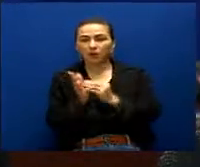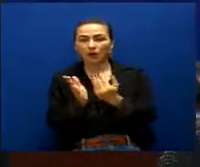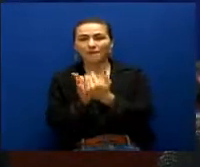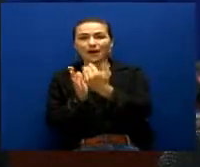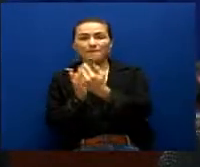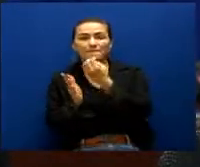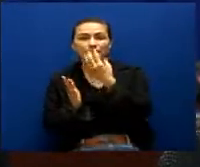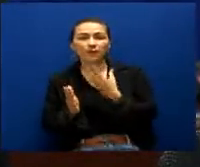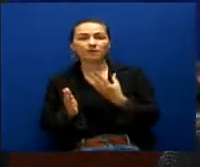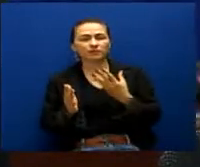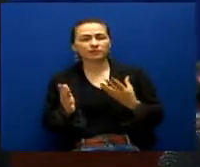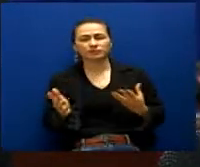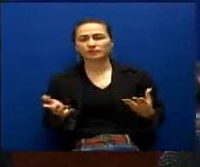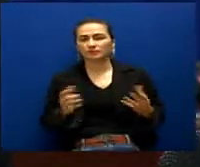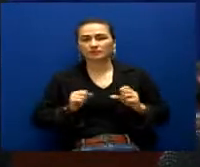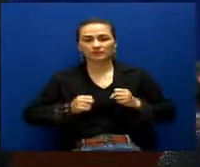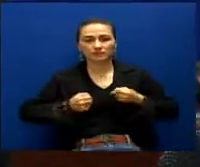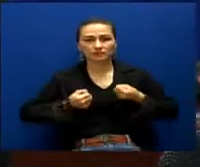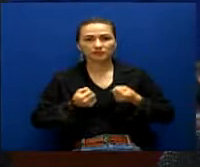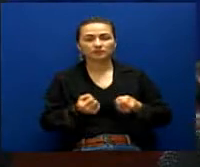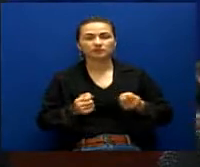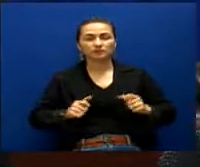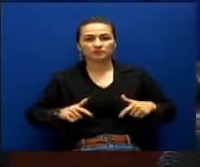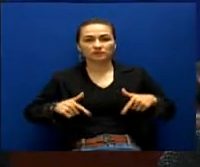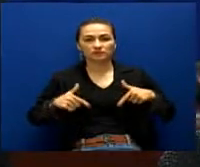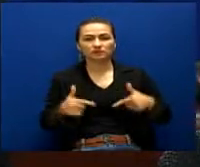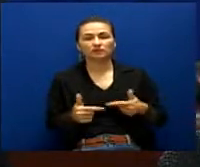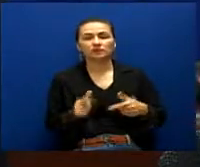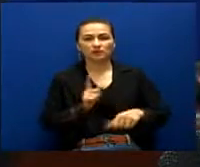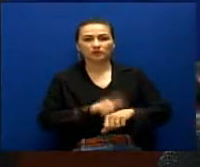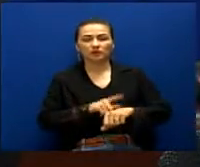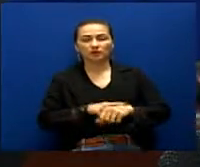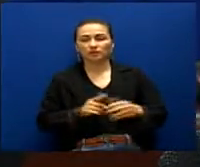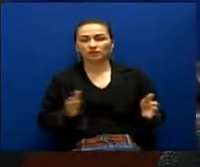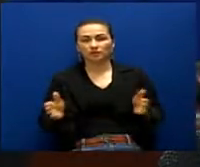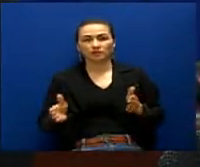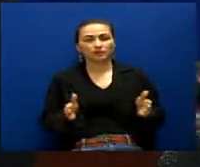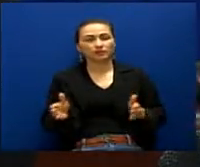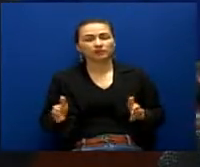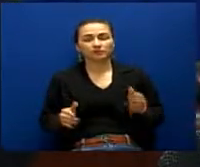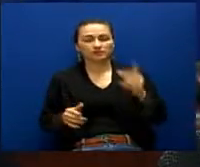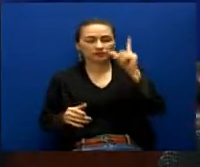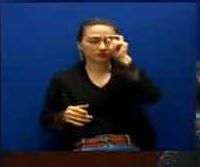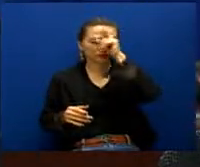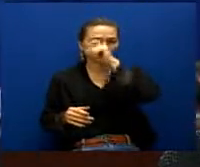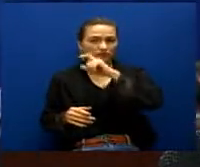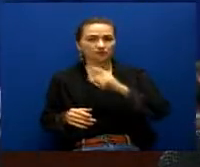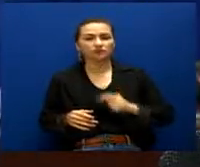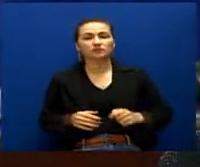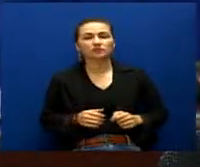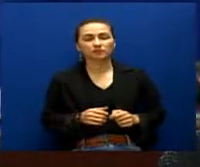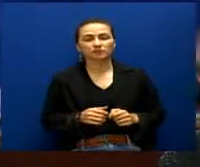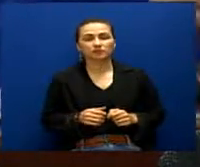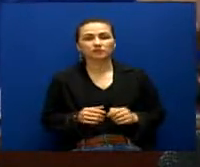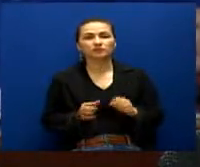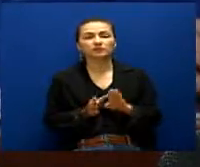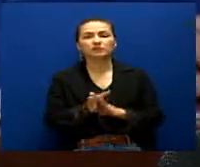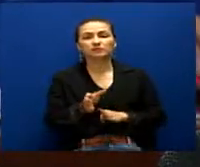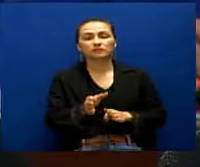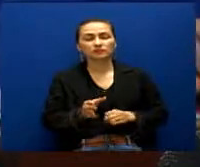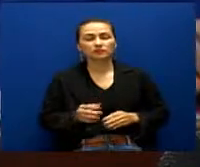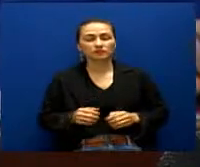máximo possível. O tempo hábil para fazer isso foi muito escasso, não, porque estamos também votando. Mas qual que seria a minha